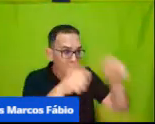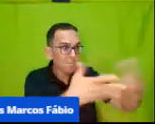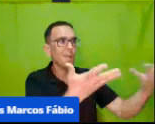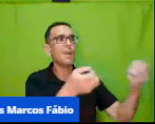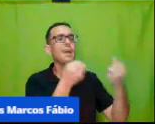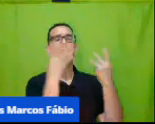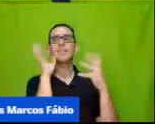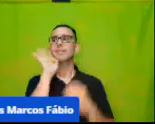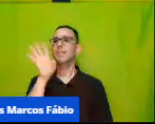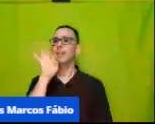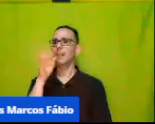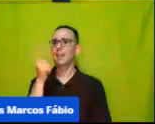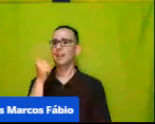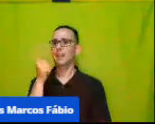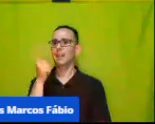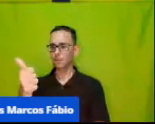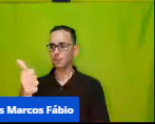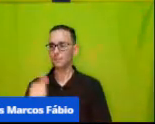bacana.